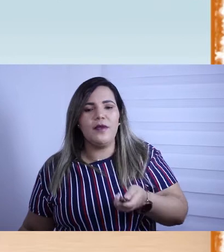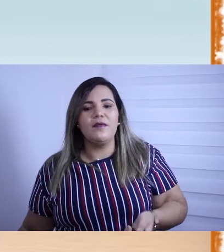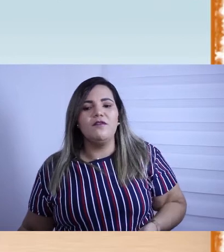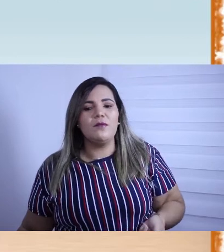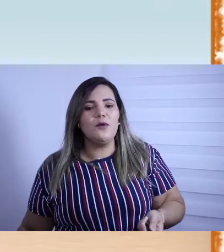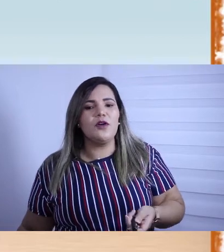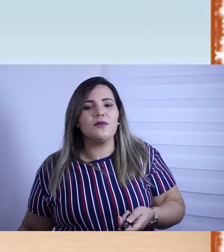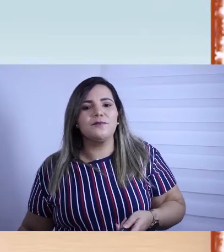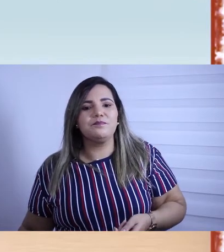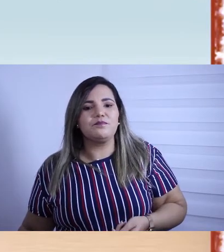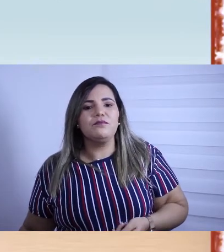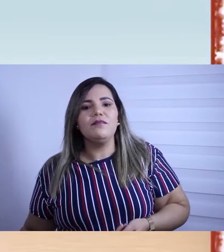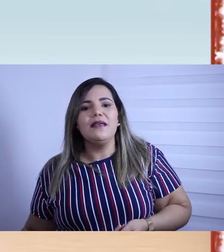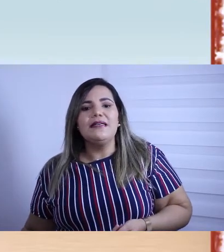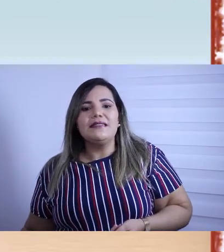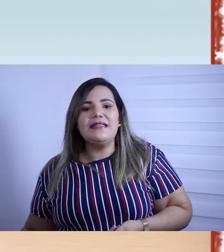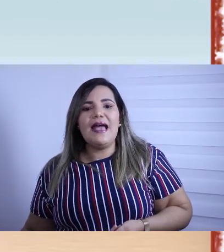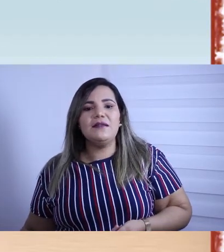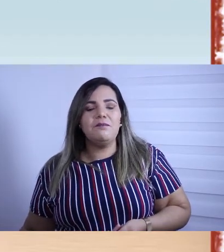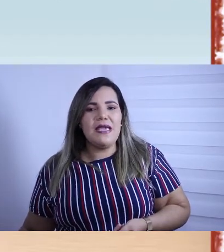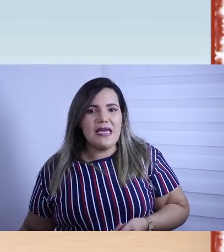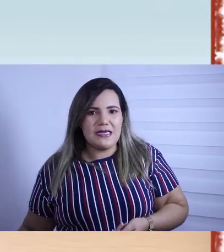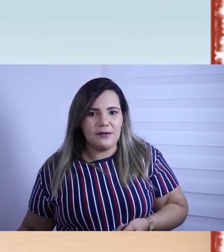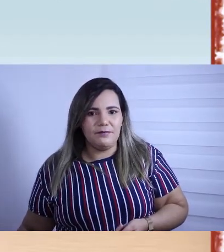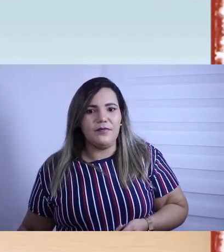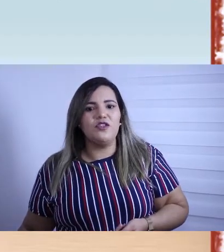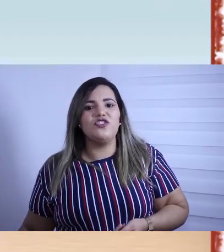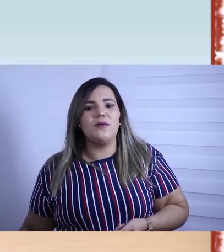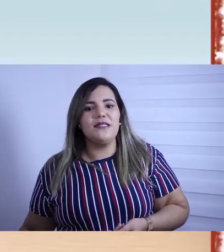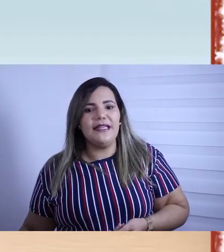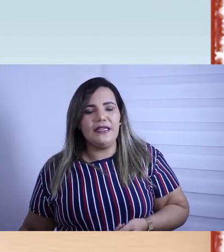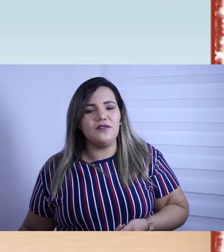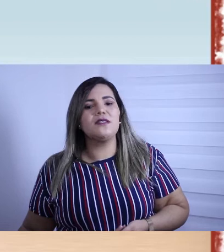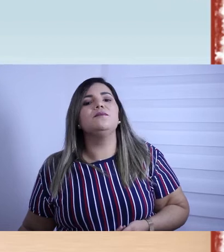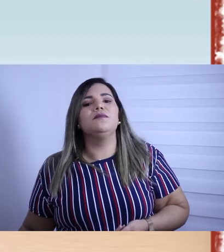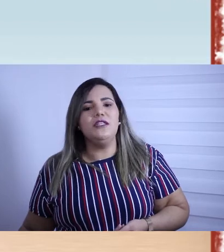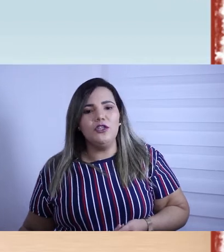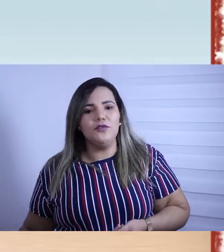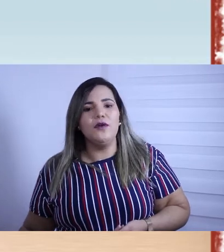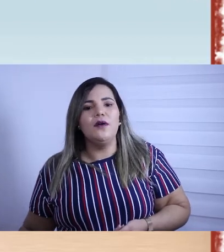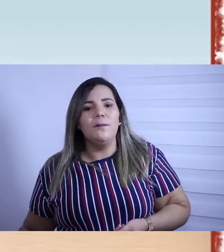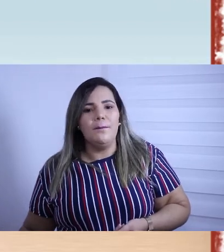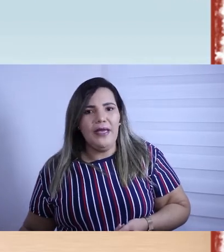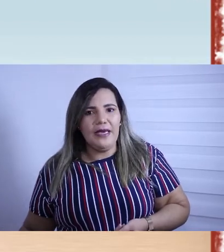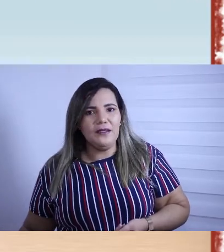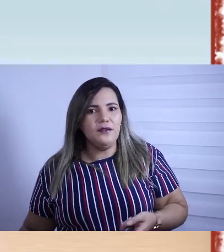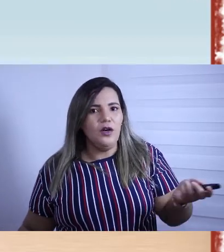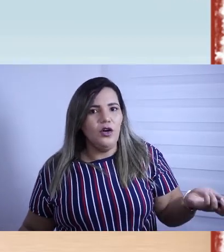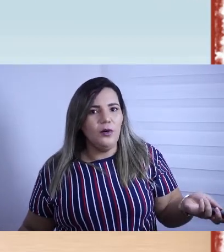é muito bem vamos ao próximo da minha que nós temos leves de novo